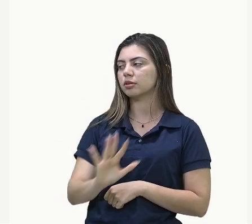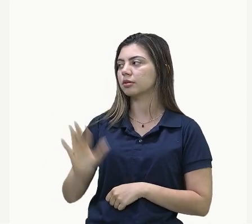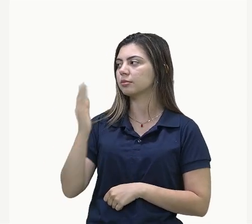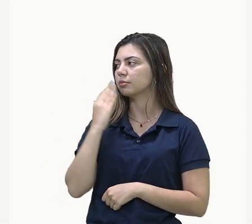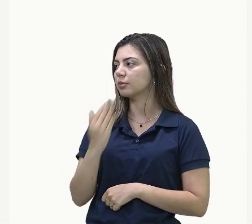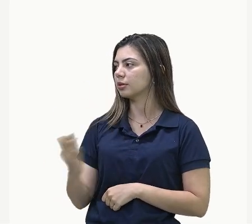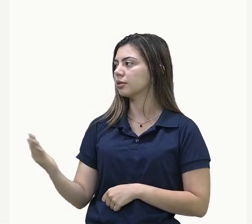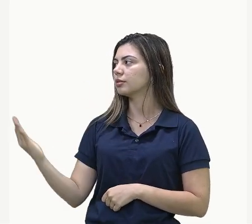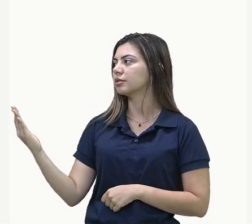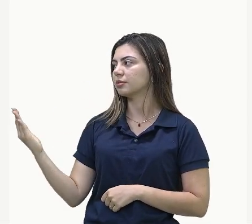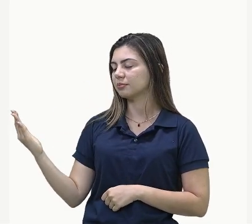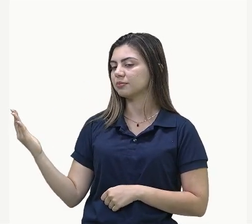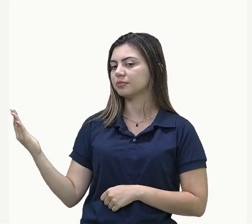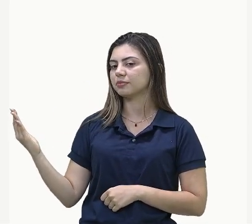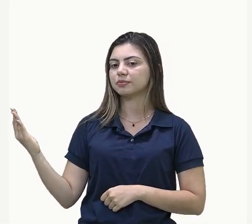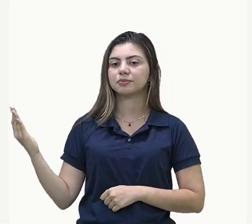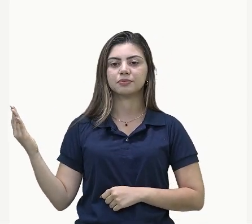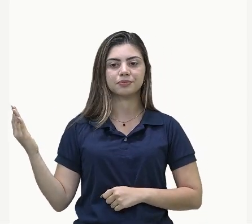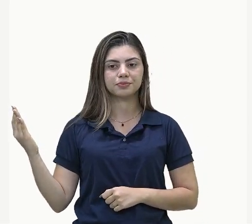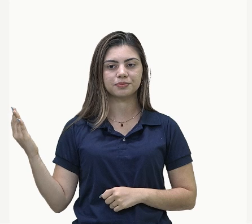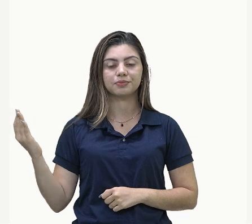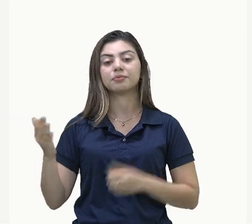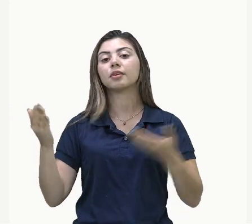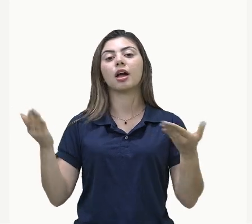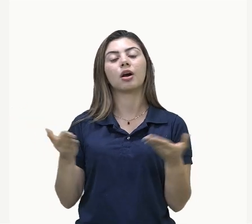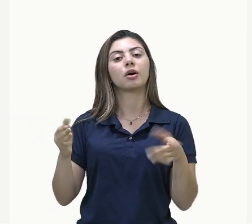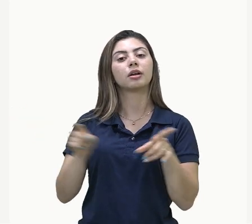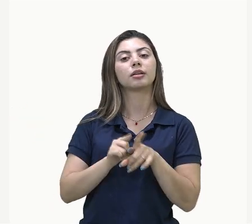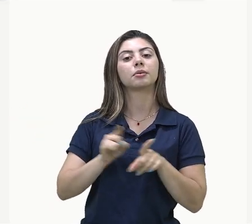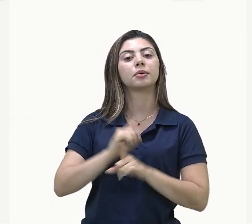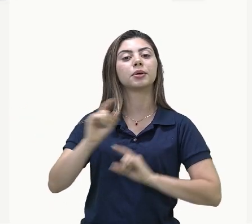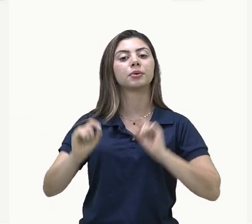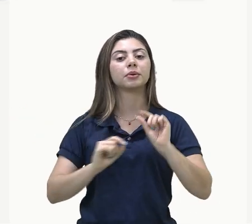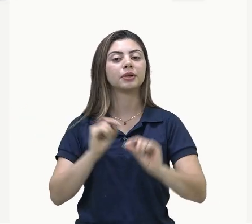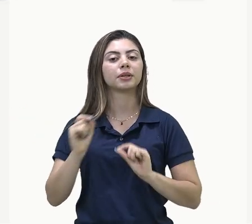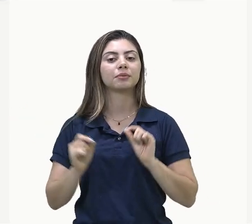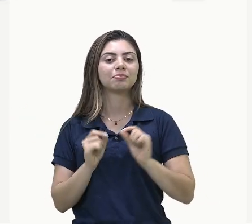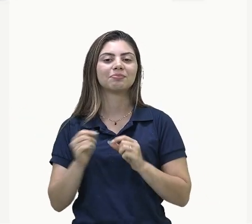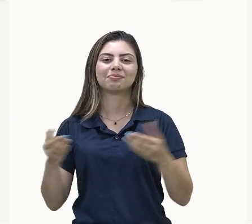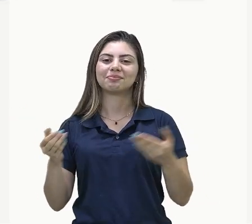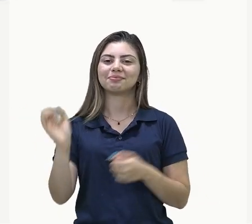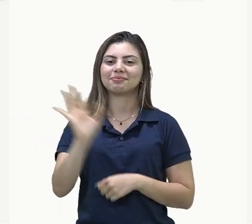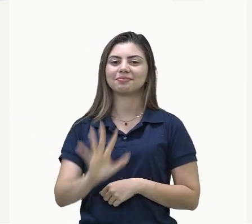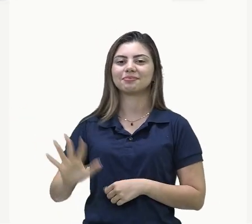ao mesmo tempo. Aí aqui eu trouxe também para vocês, trouxe aqui, ó,